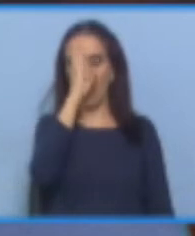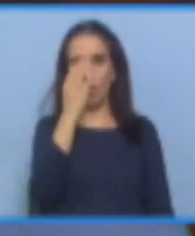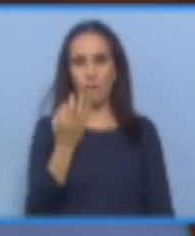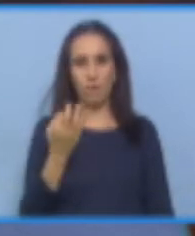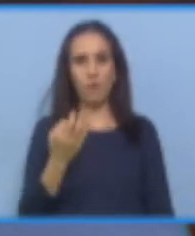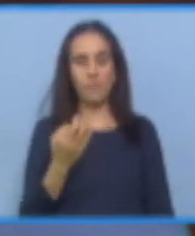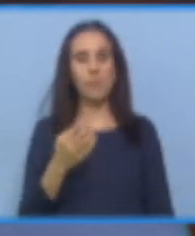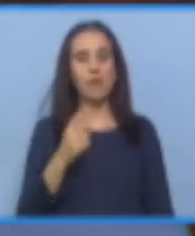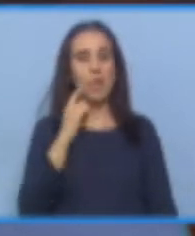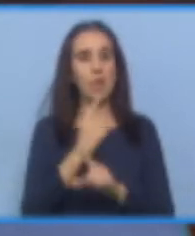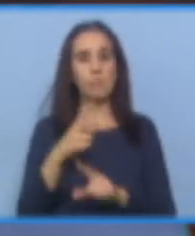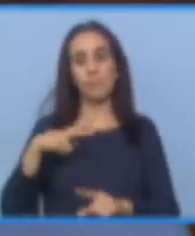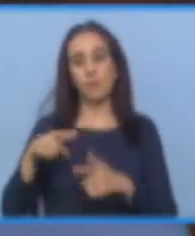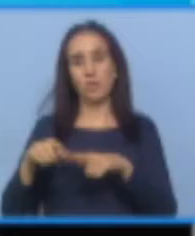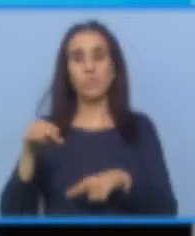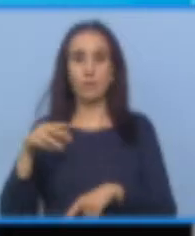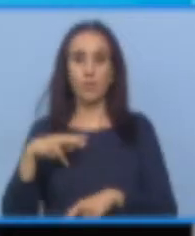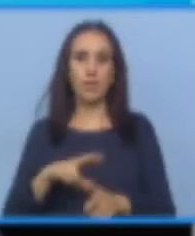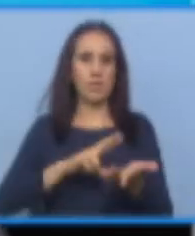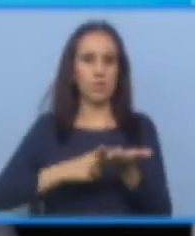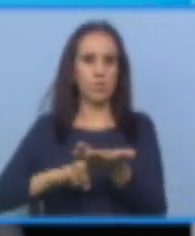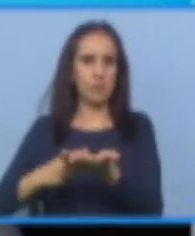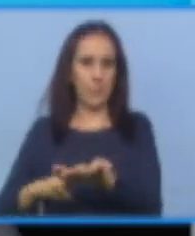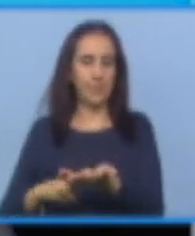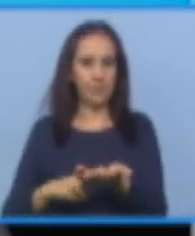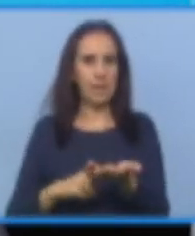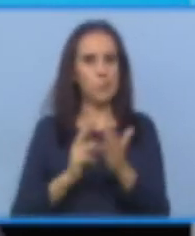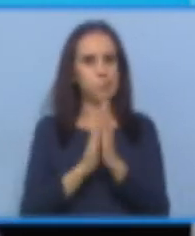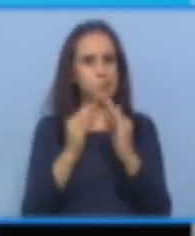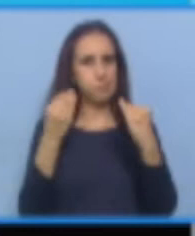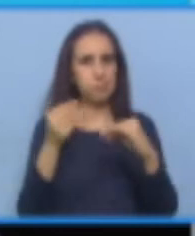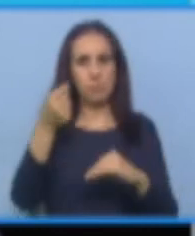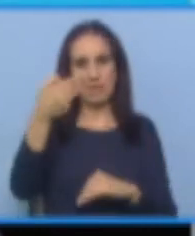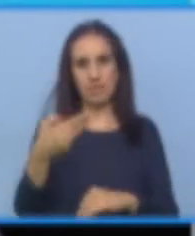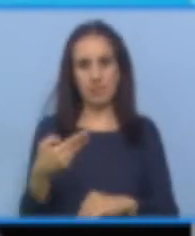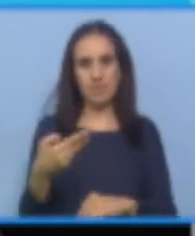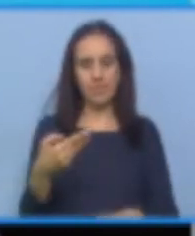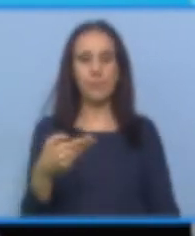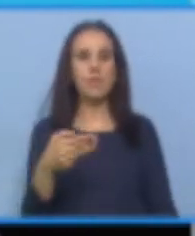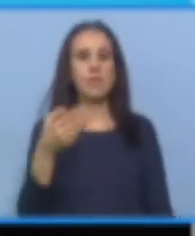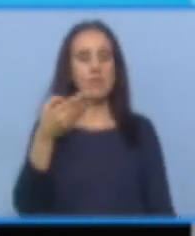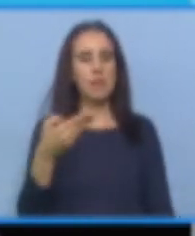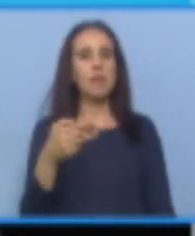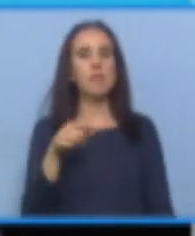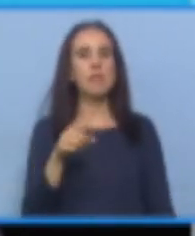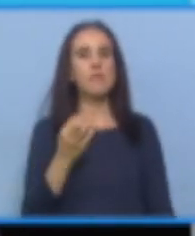traduzir em português de Portugal as catequeses, não é? As 7 catequeses, a pô-las não